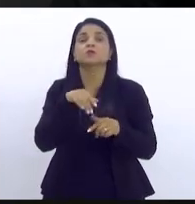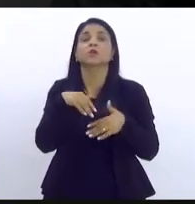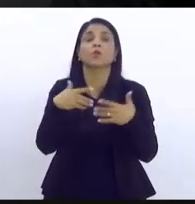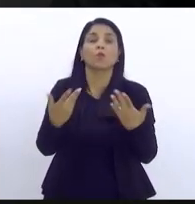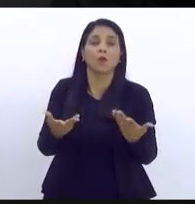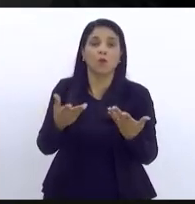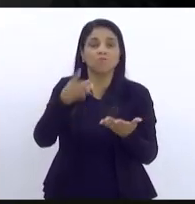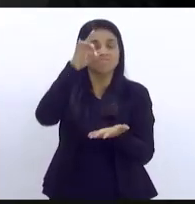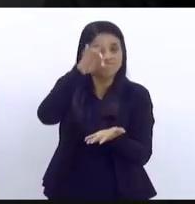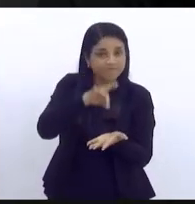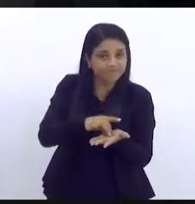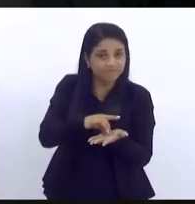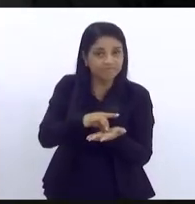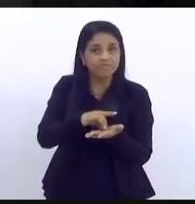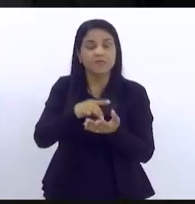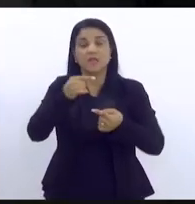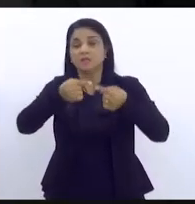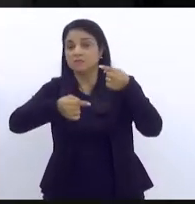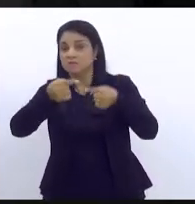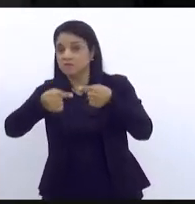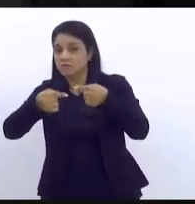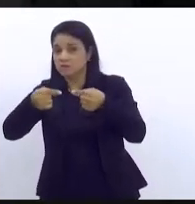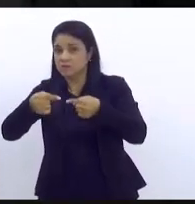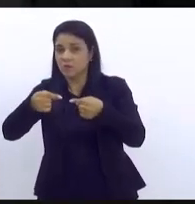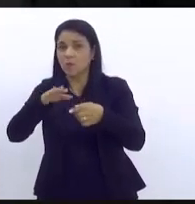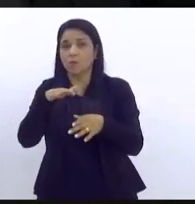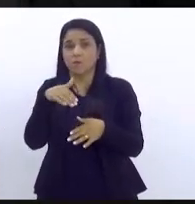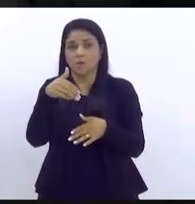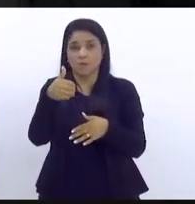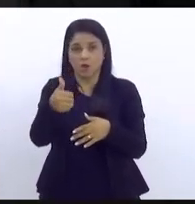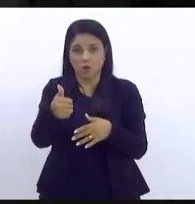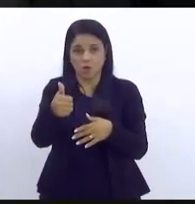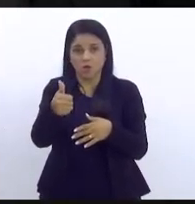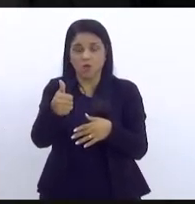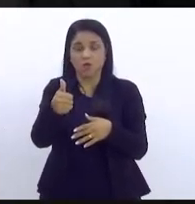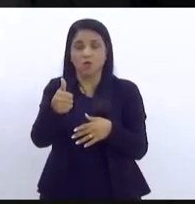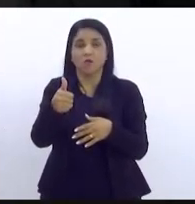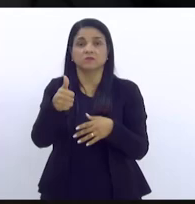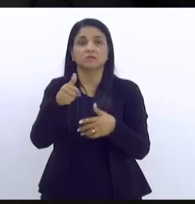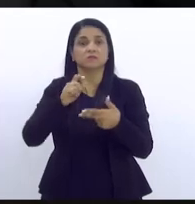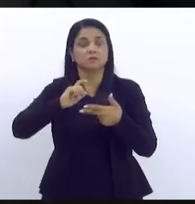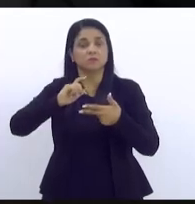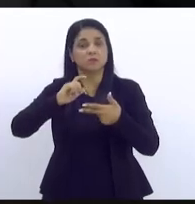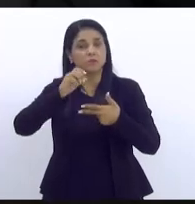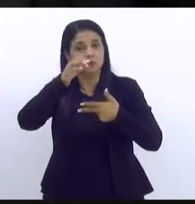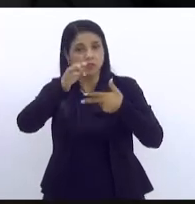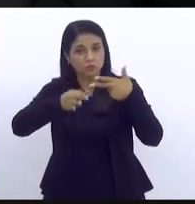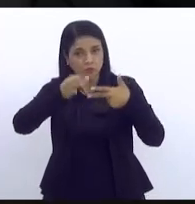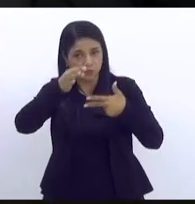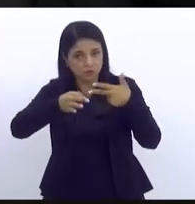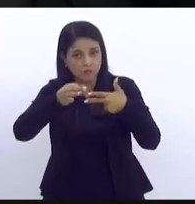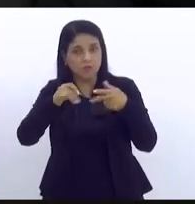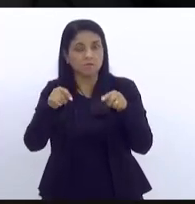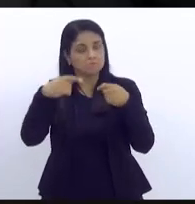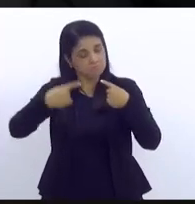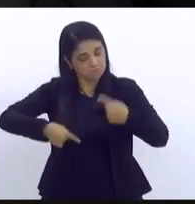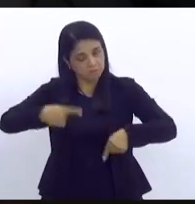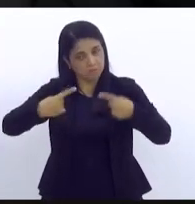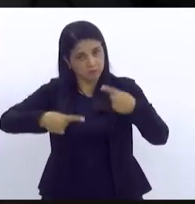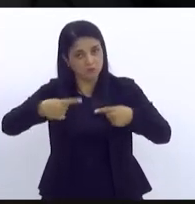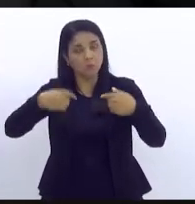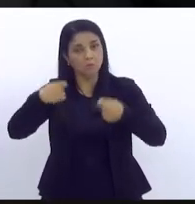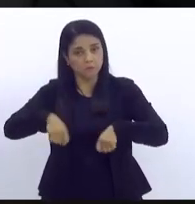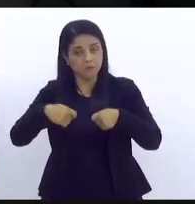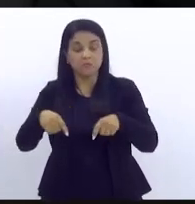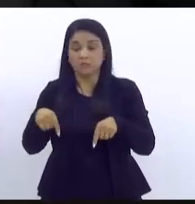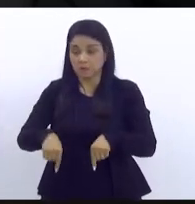esse essa discussão talvez melhor do que ser feita tem que ser feita no poder judiciário mas também é muito importante deputada ser